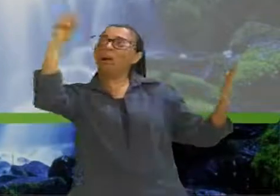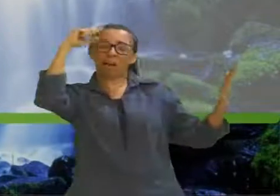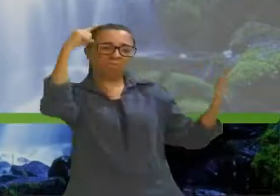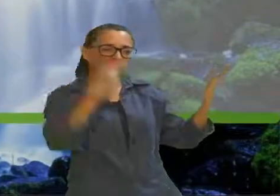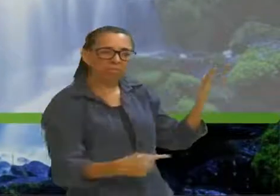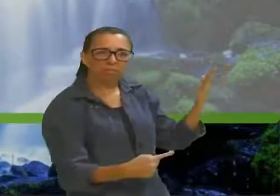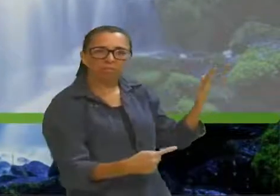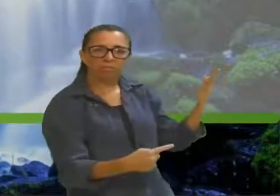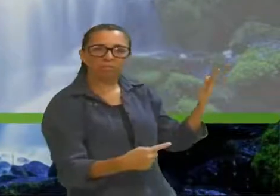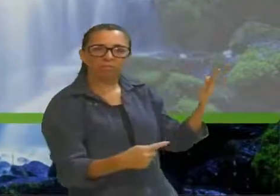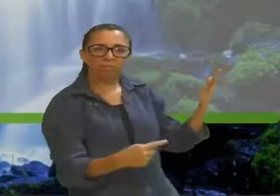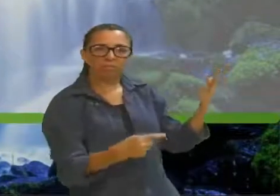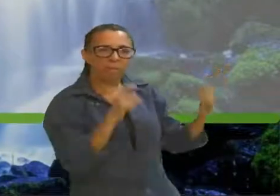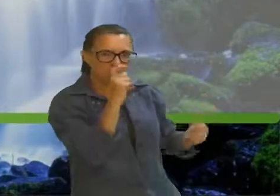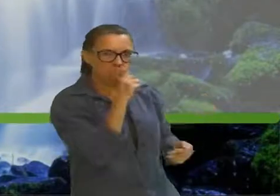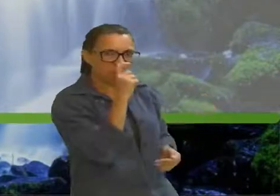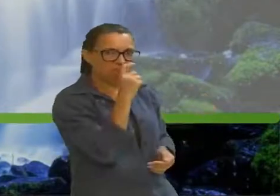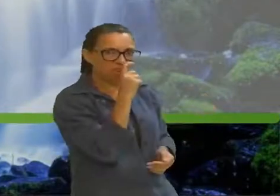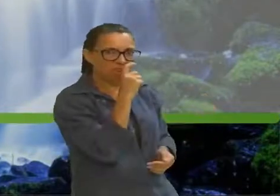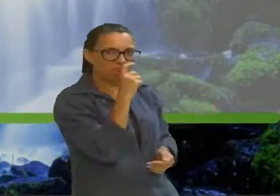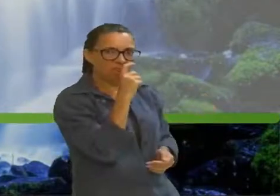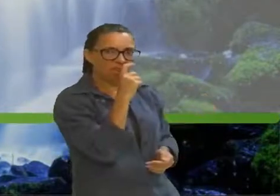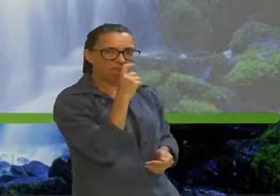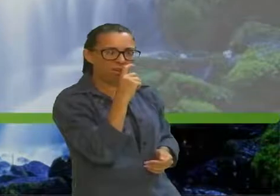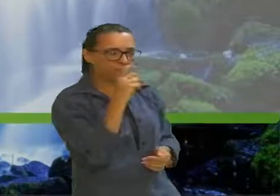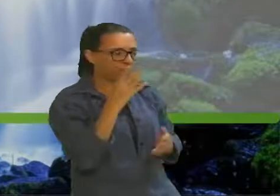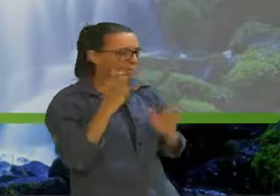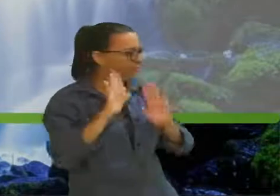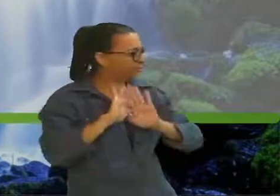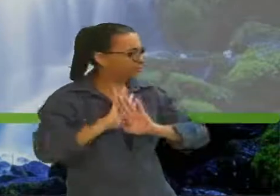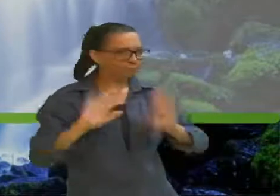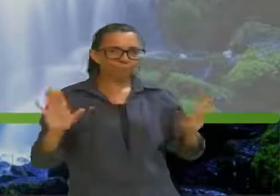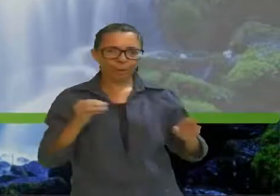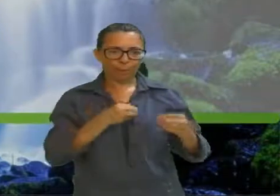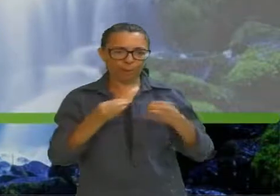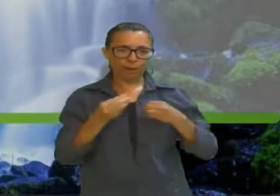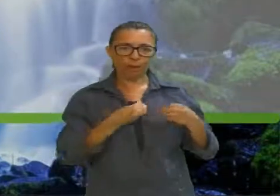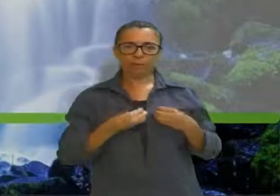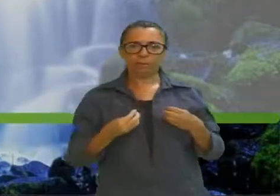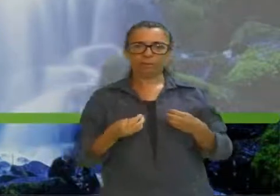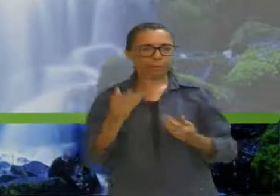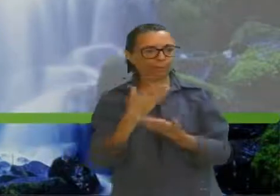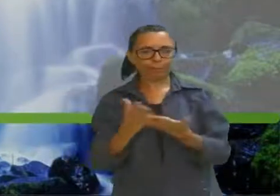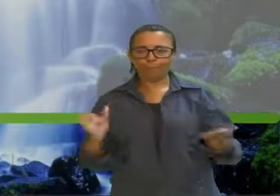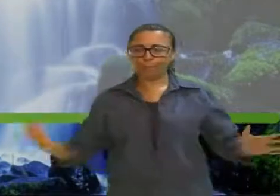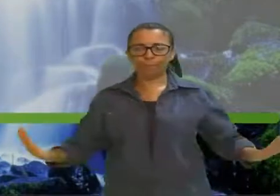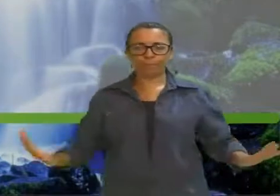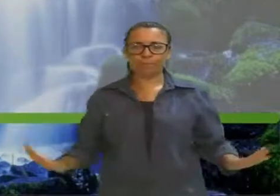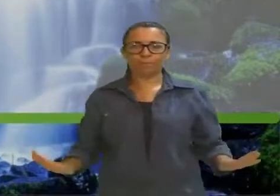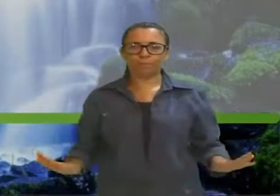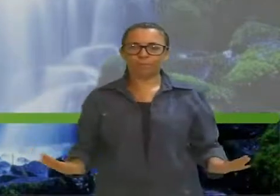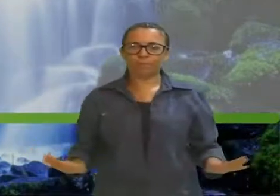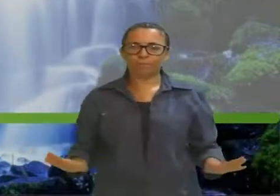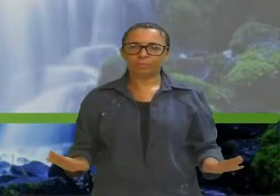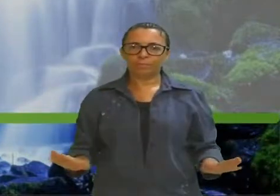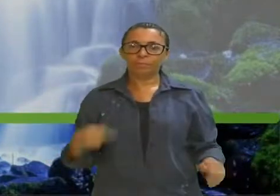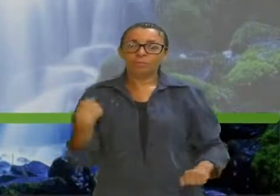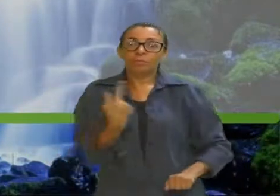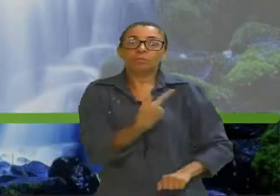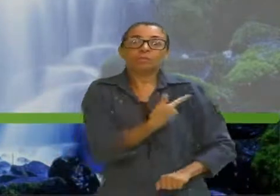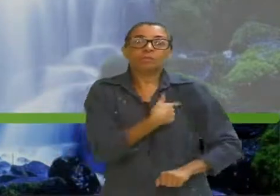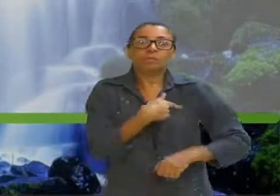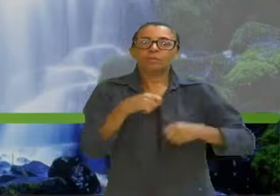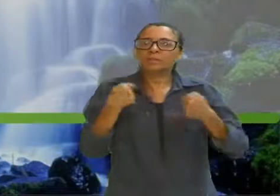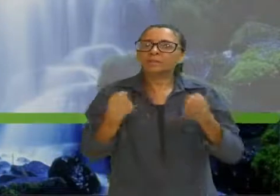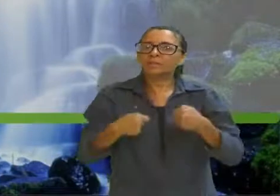realmente se tem aperfeiçoado o amor de Deus. E nisto sabemos que estamos nele.